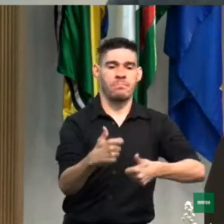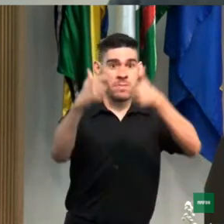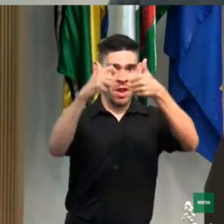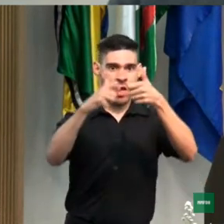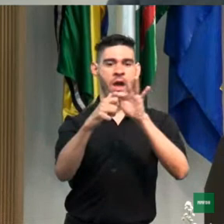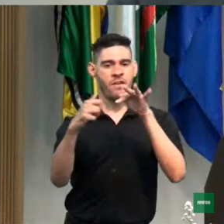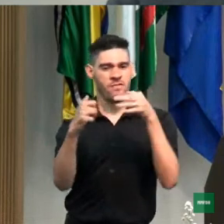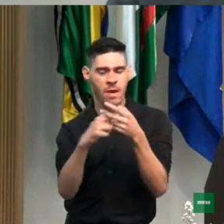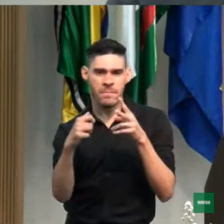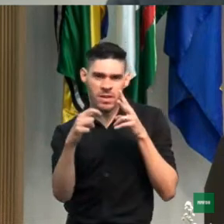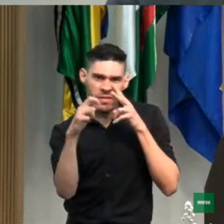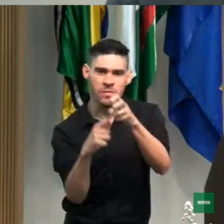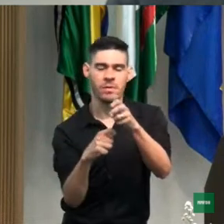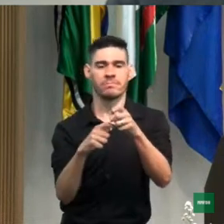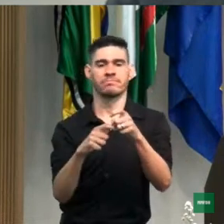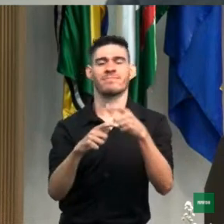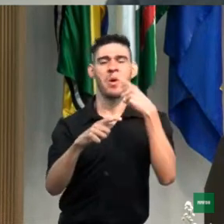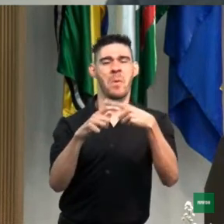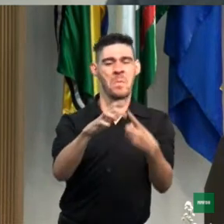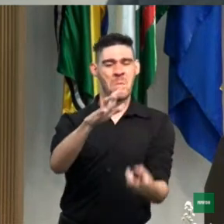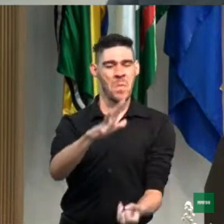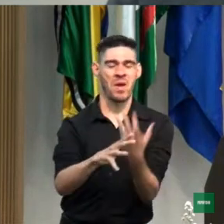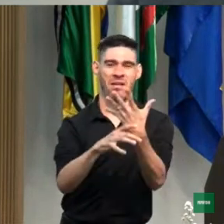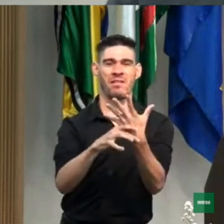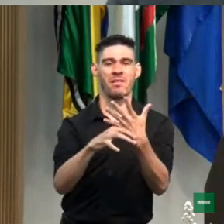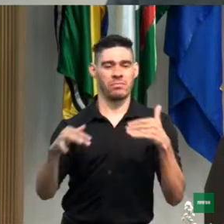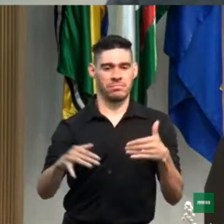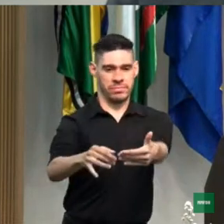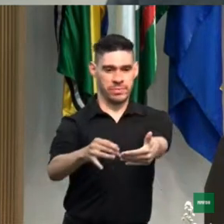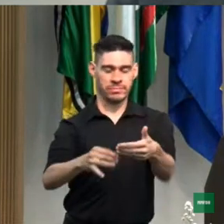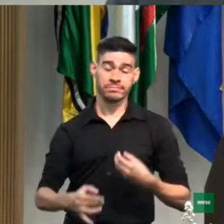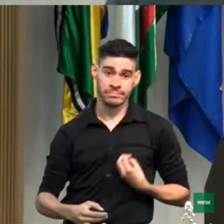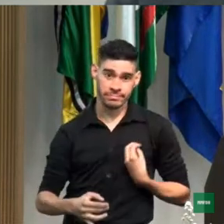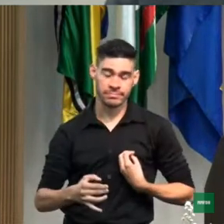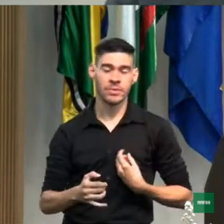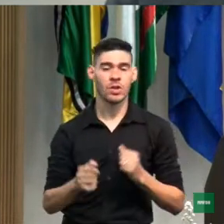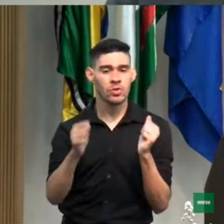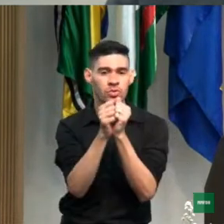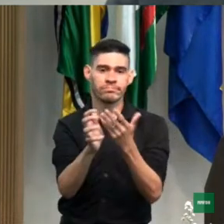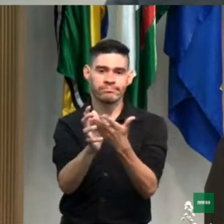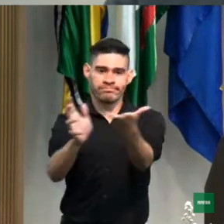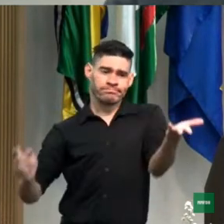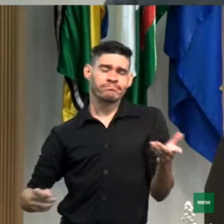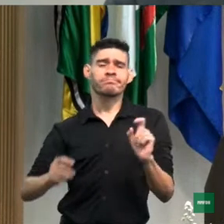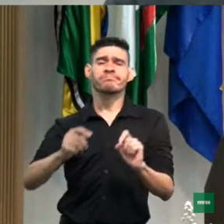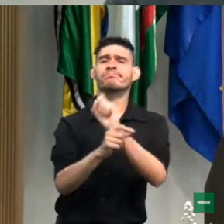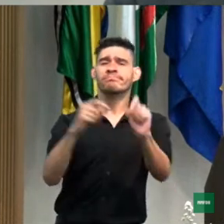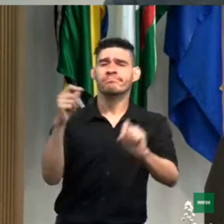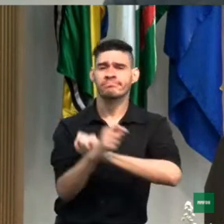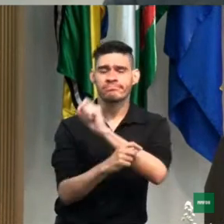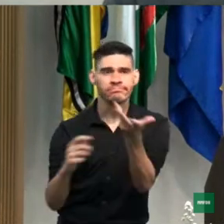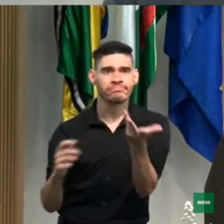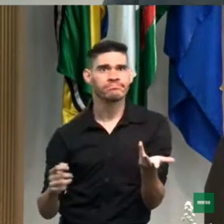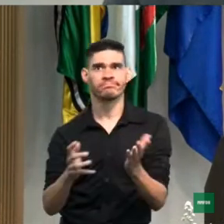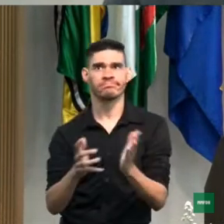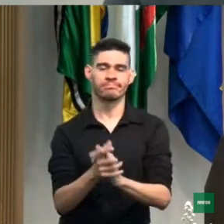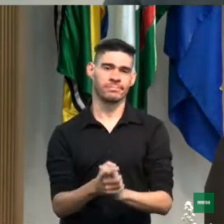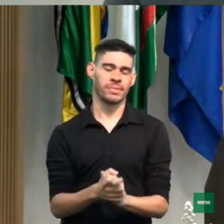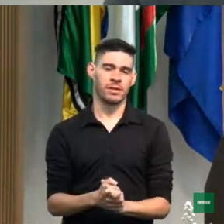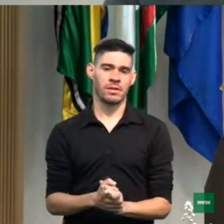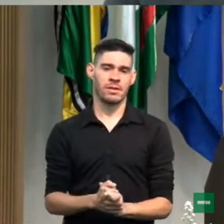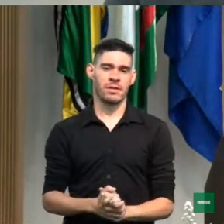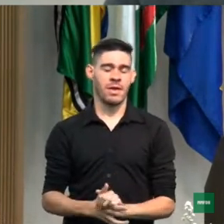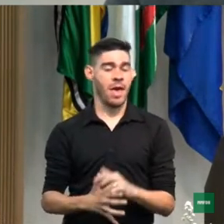da existência desse ministério. E estar com os senhores é algo assim, é muita alegria. Eu acho que esse é